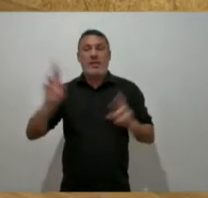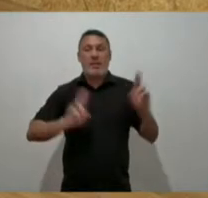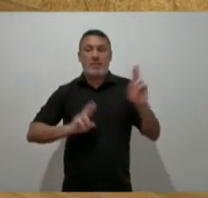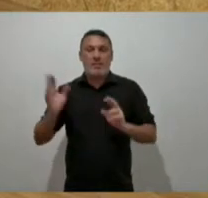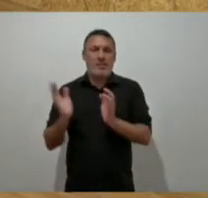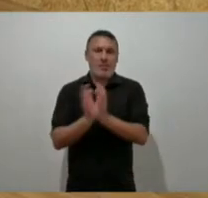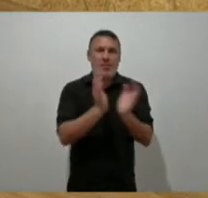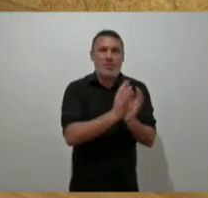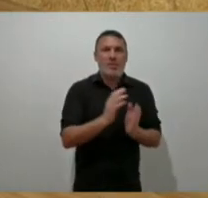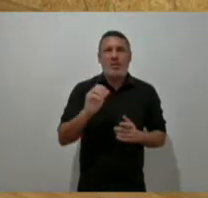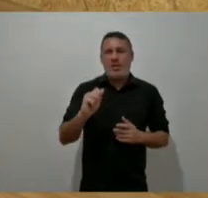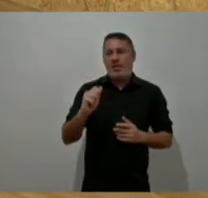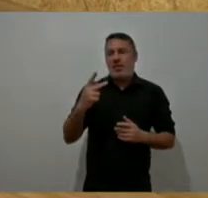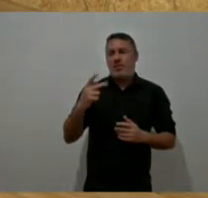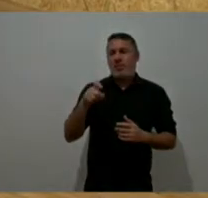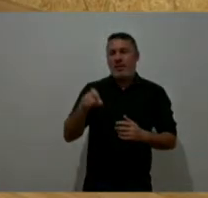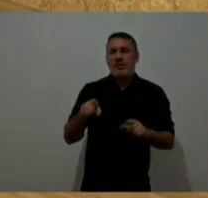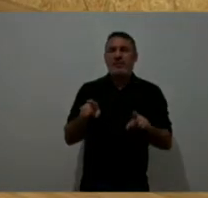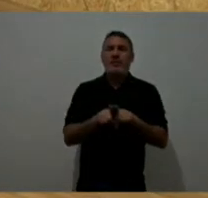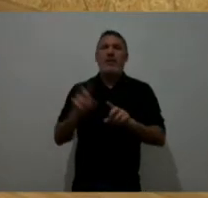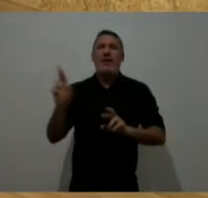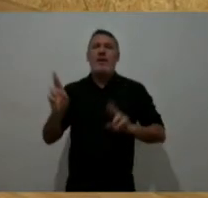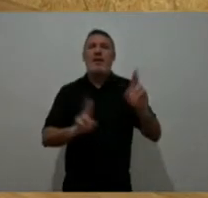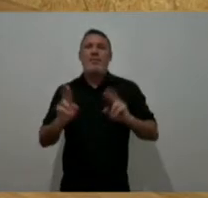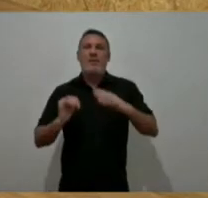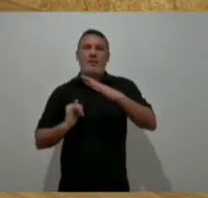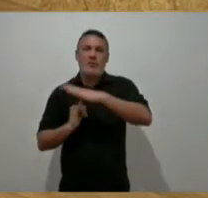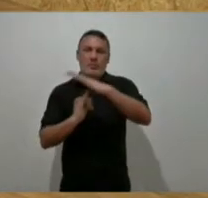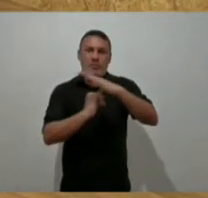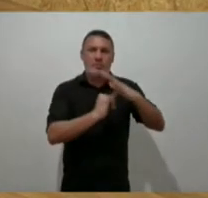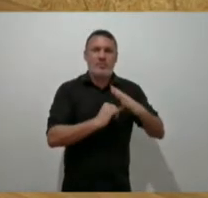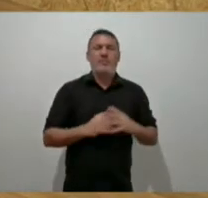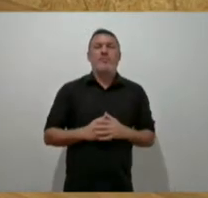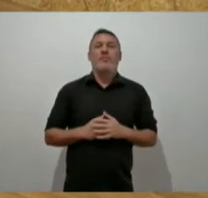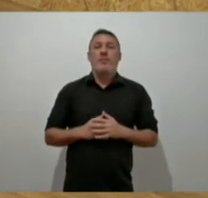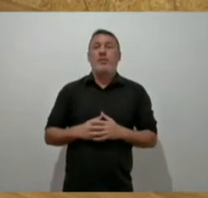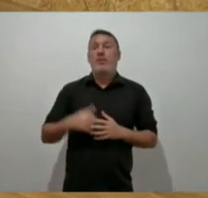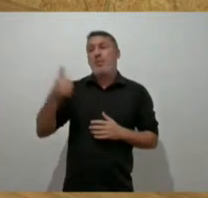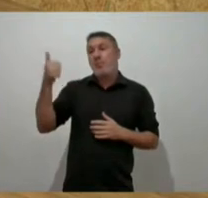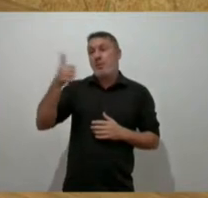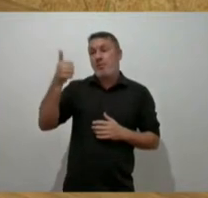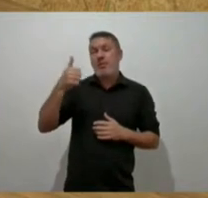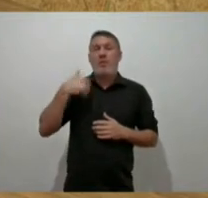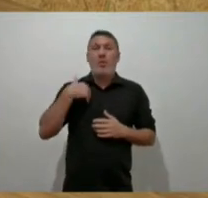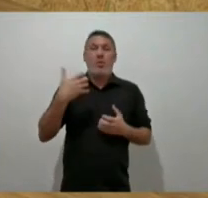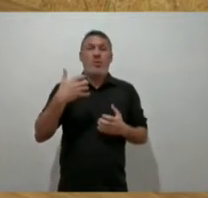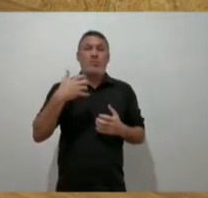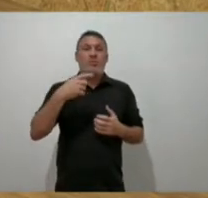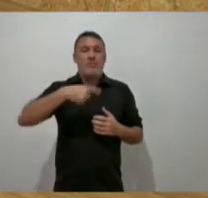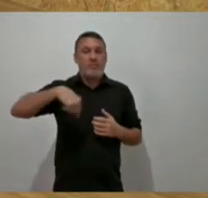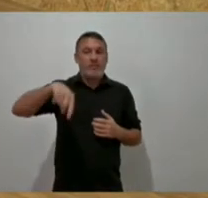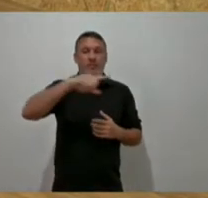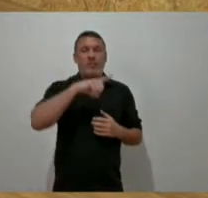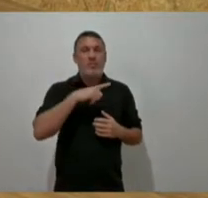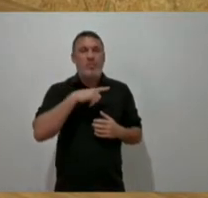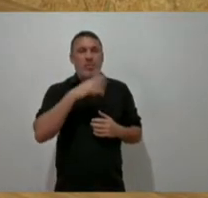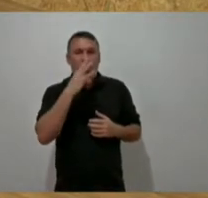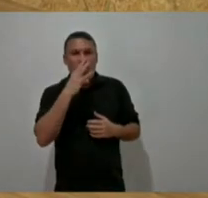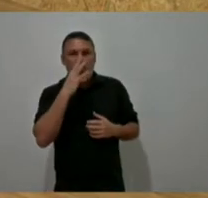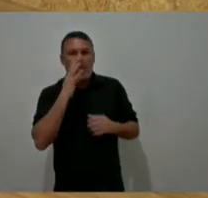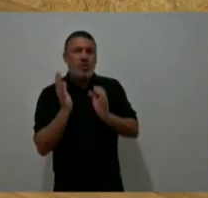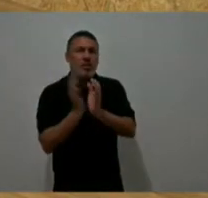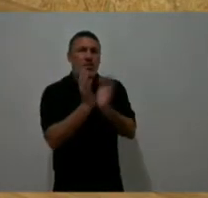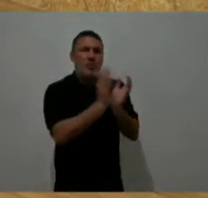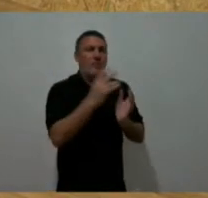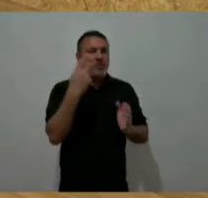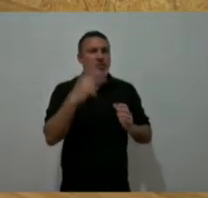representante do Instituto. Em primeiro lugar, eu gostaria de falar que nós somos admiradores, assim como todos os membros do Instituto, da história do Espírito